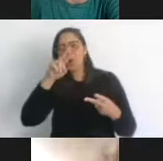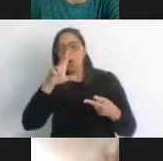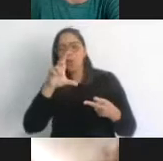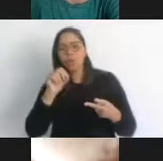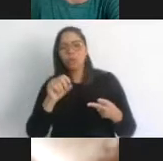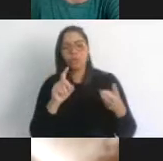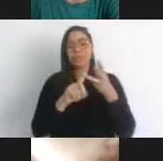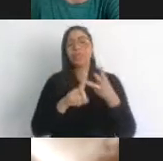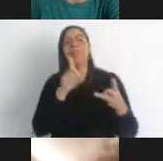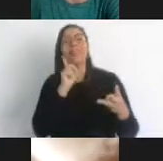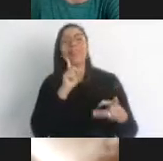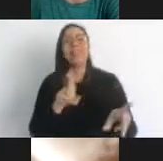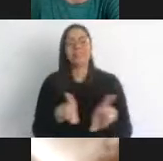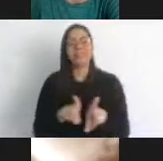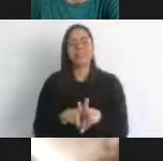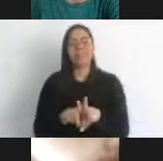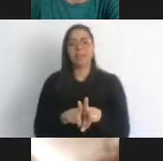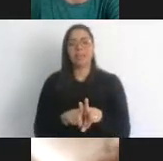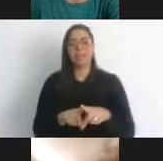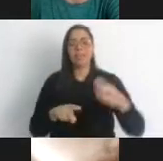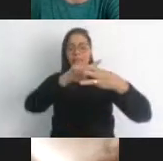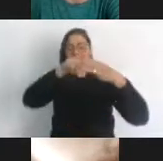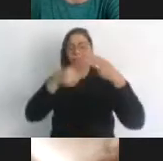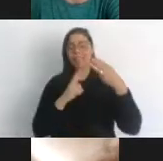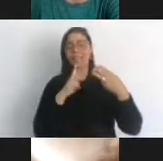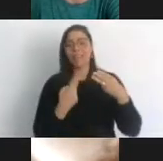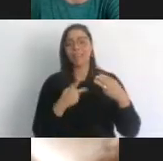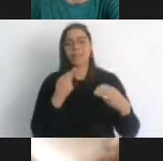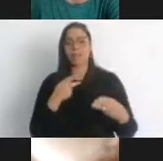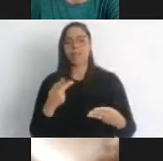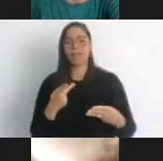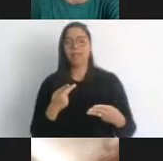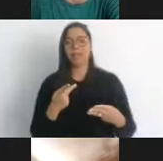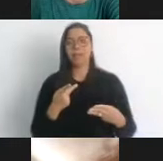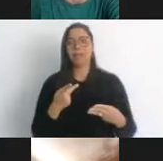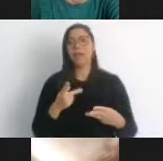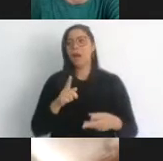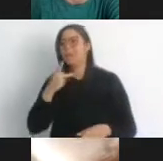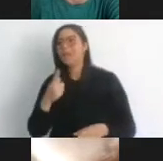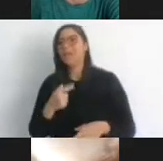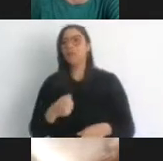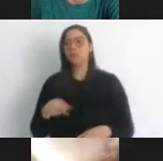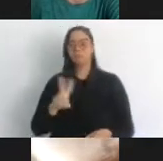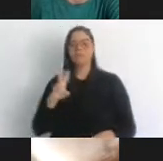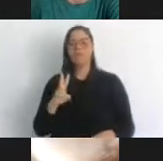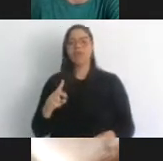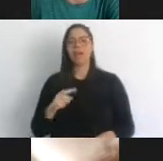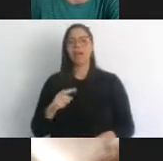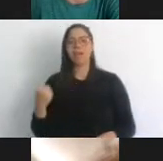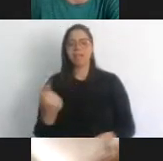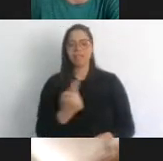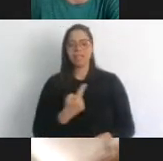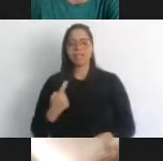e ainda falam inglês e eu mesmo você tendo aquilo que é considerado como um valor nesse